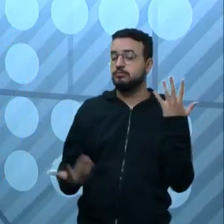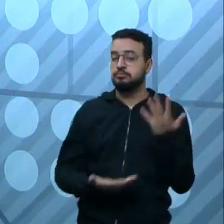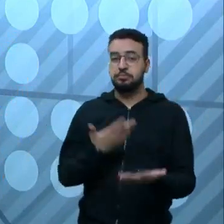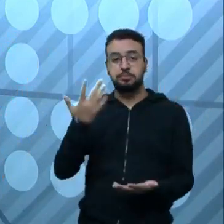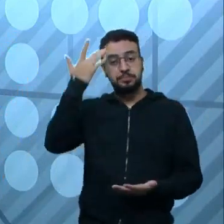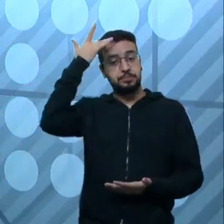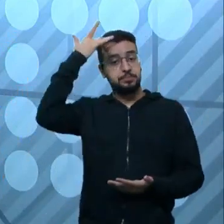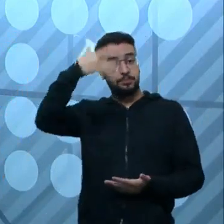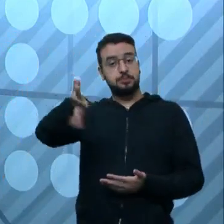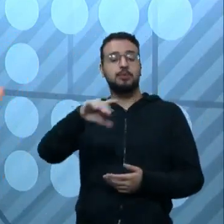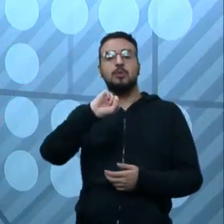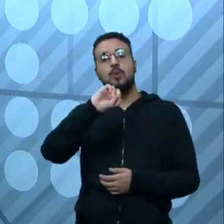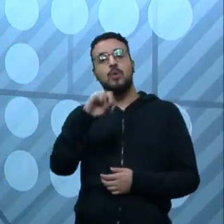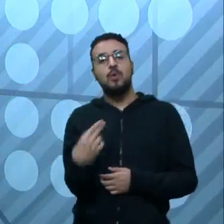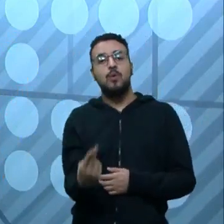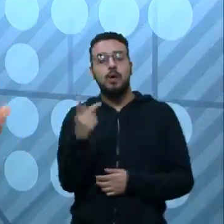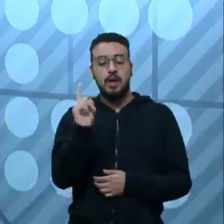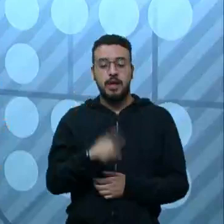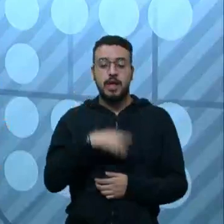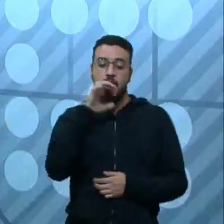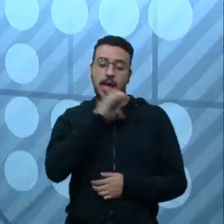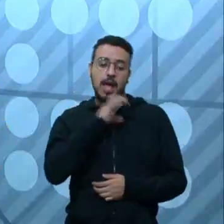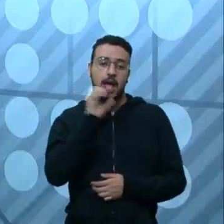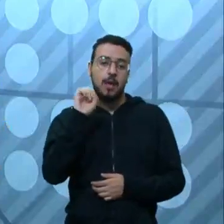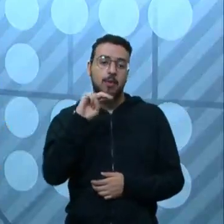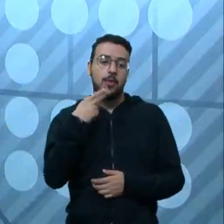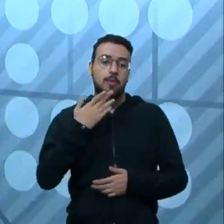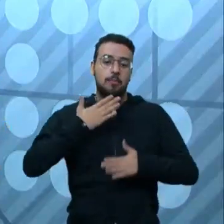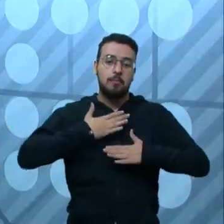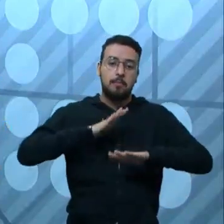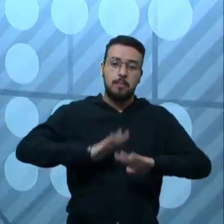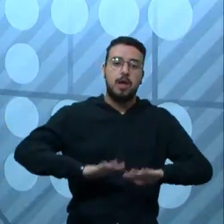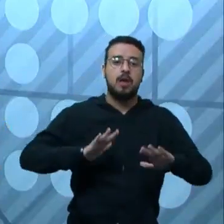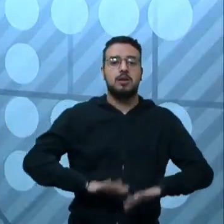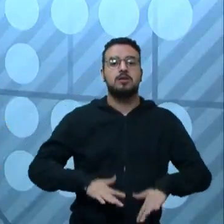momento, ou se a circulação está rápida ou está baixa, se tem